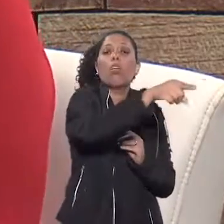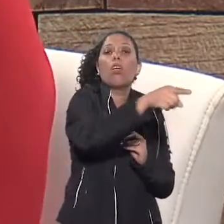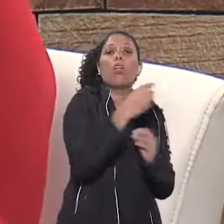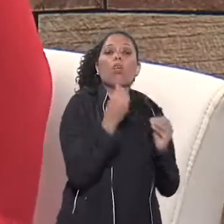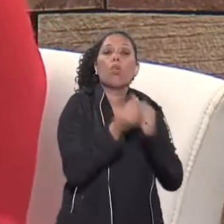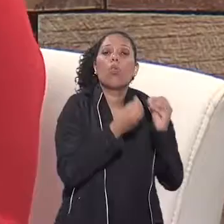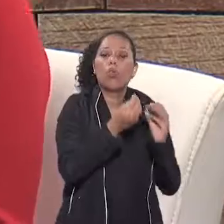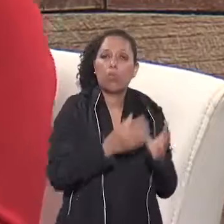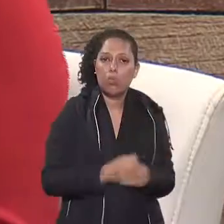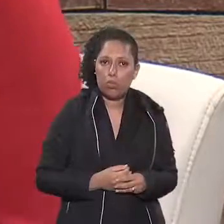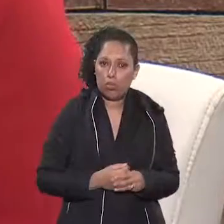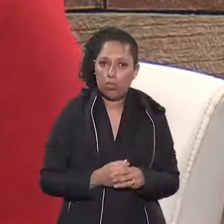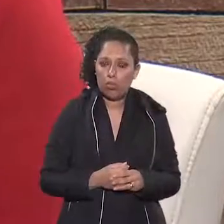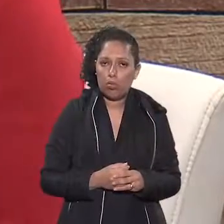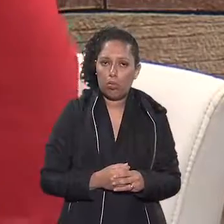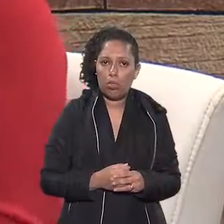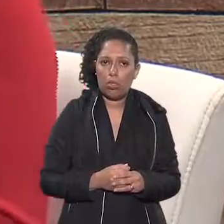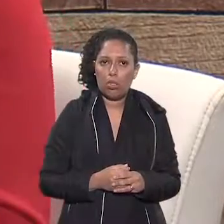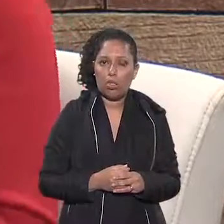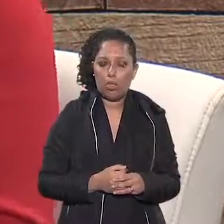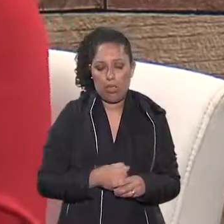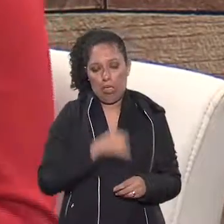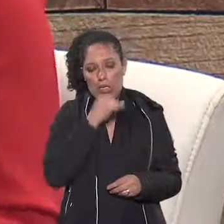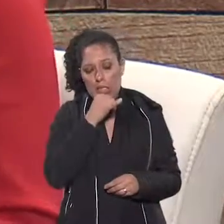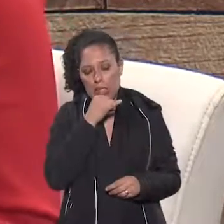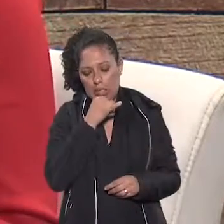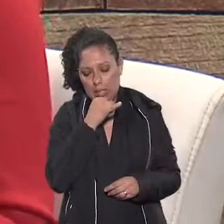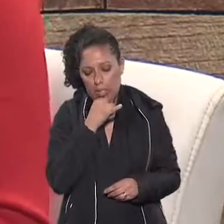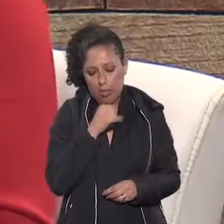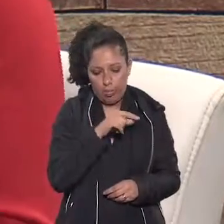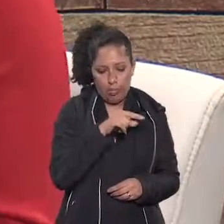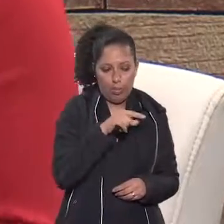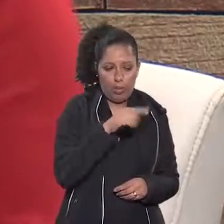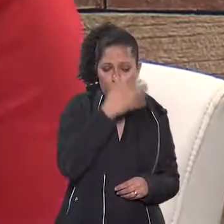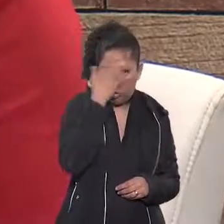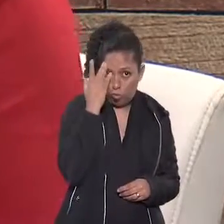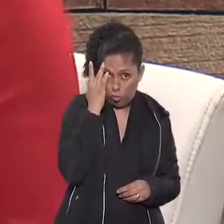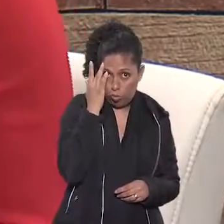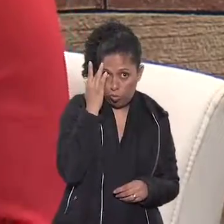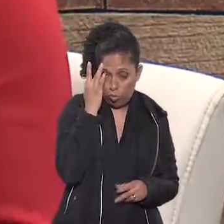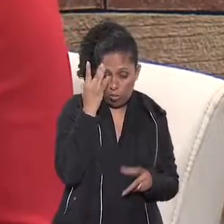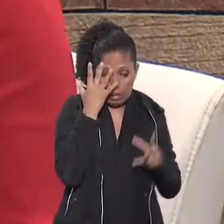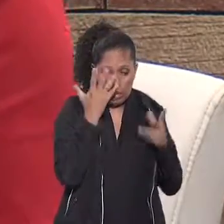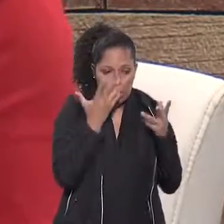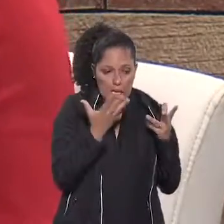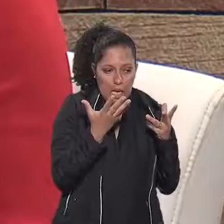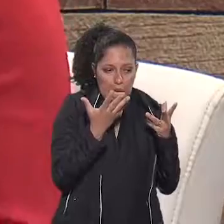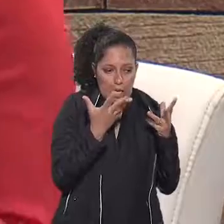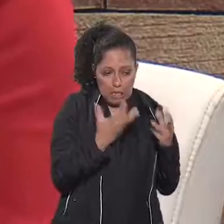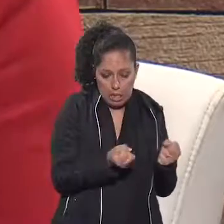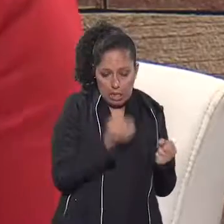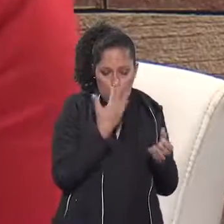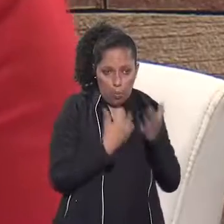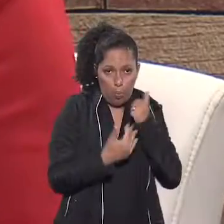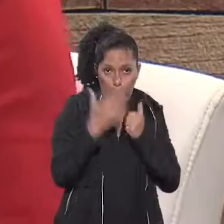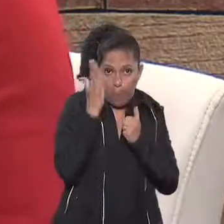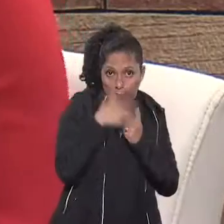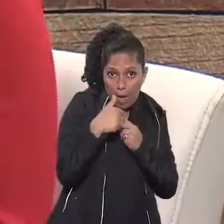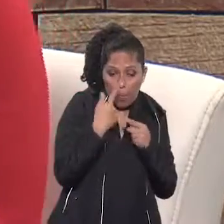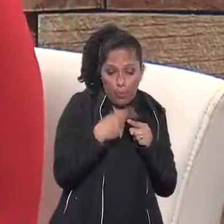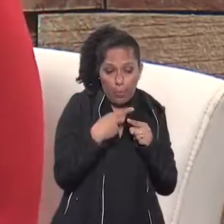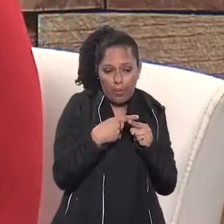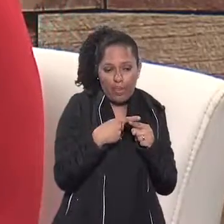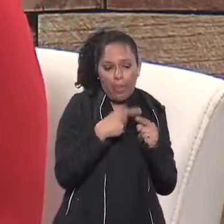muitas vezes leva, por exemplo, os trabalhadores a consumirem uma refeição ruim